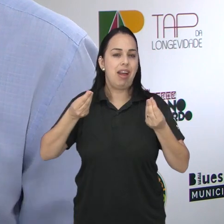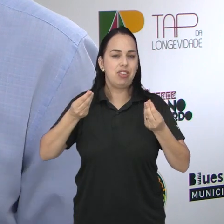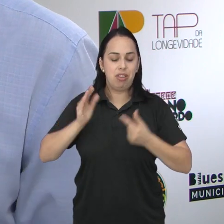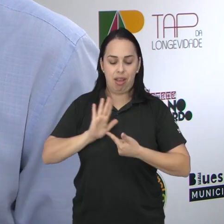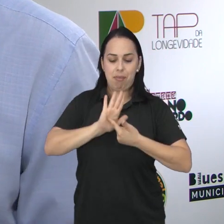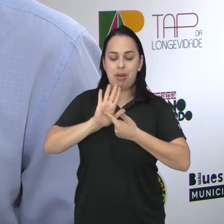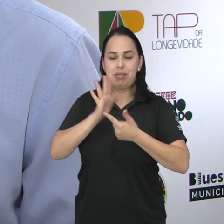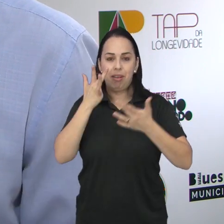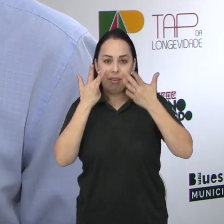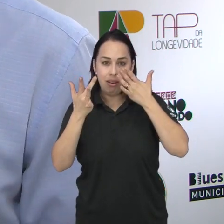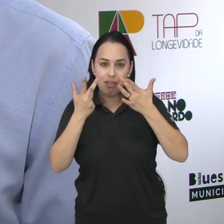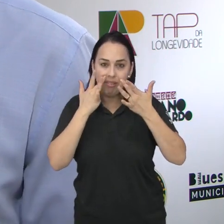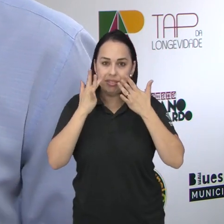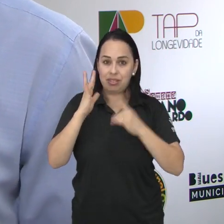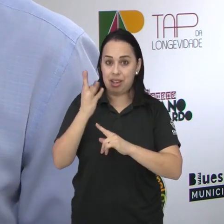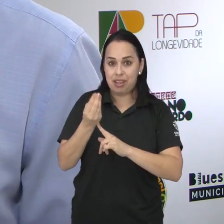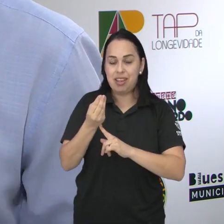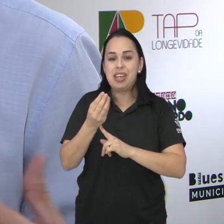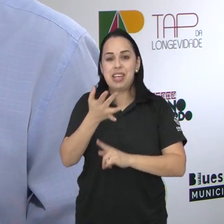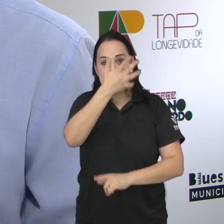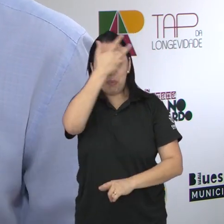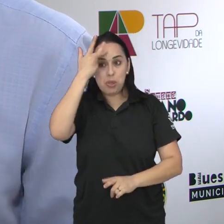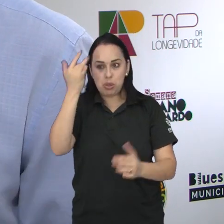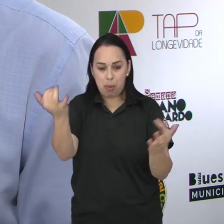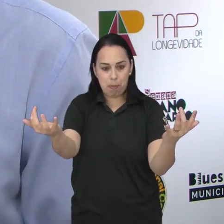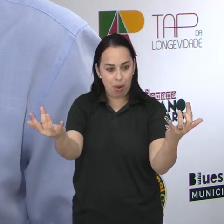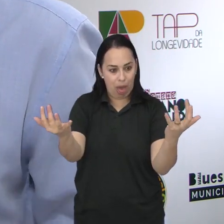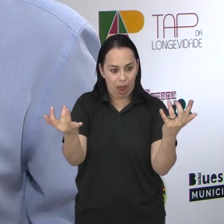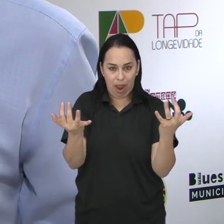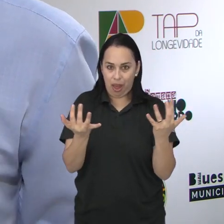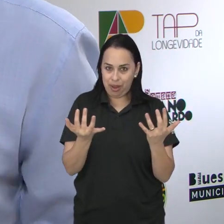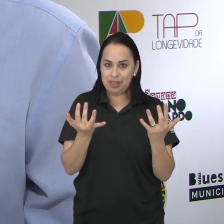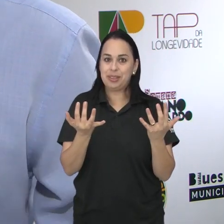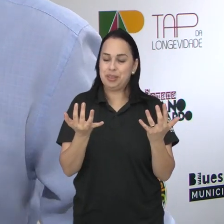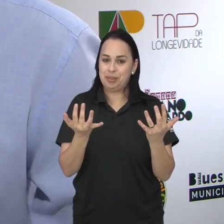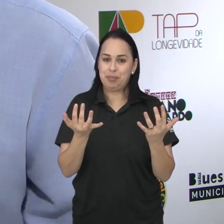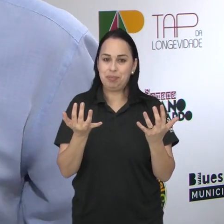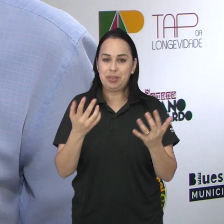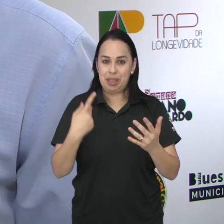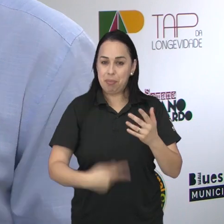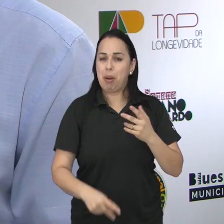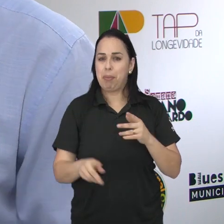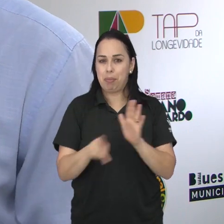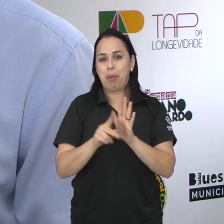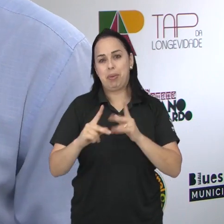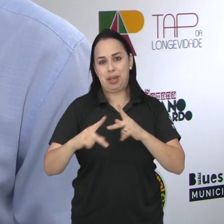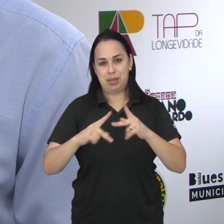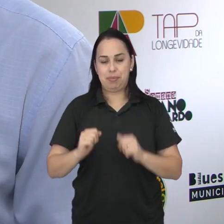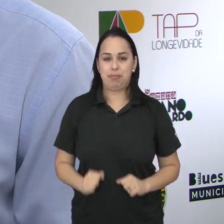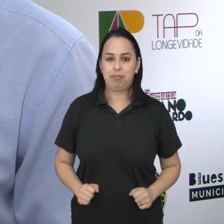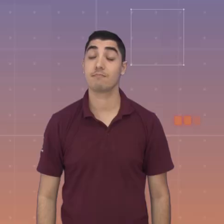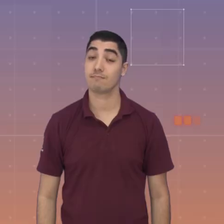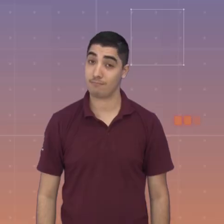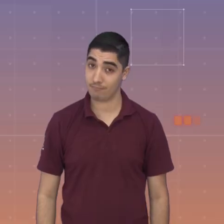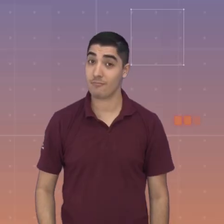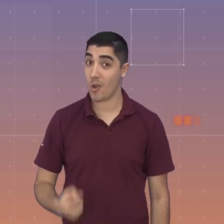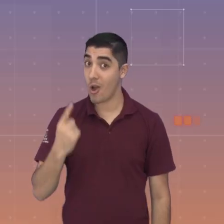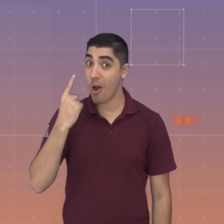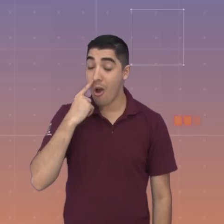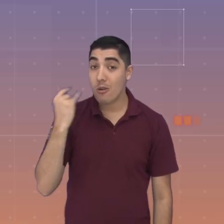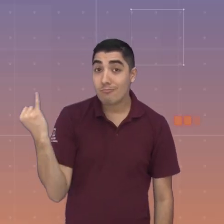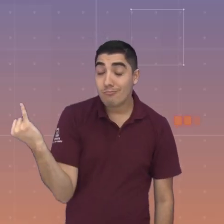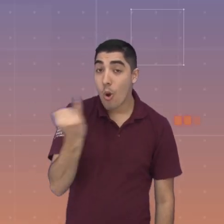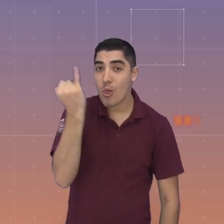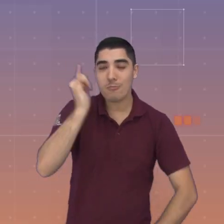dessa produção artística, para que a população possa acessar essa criação dos artistas aqui de São José dos Campos. E olha que